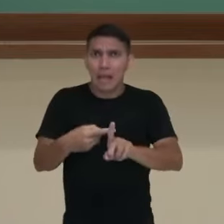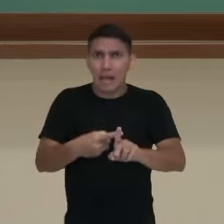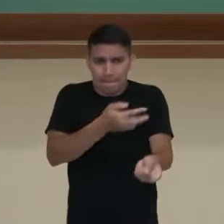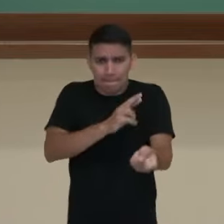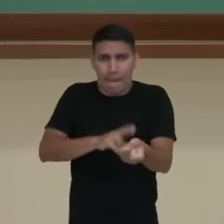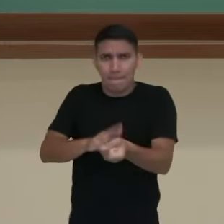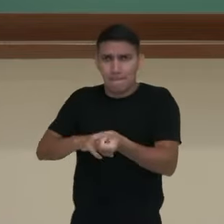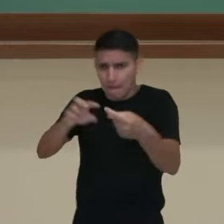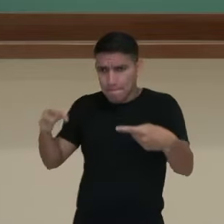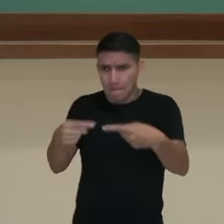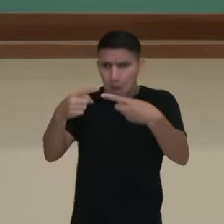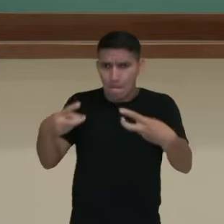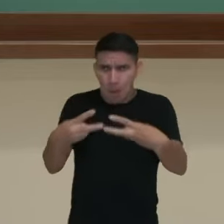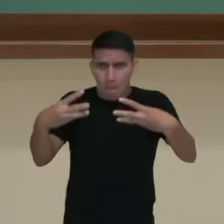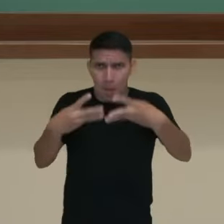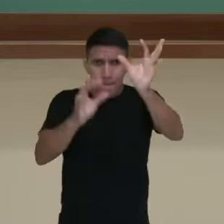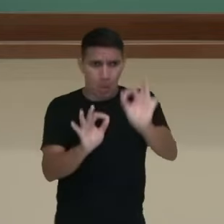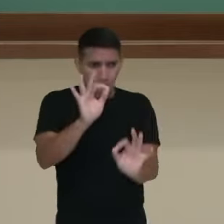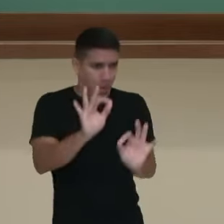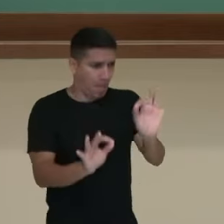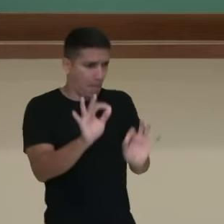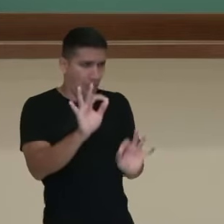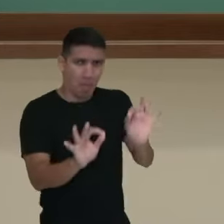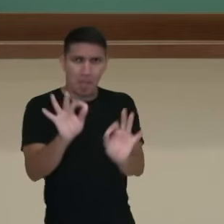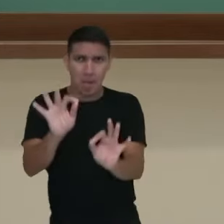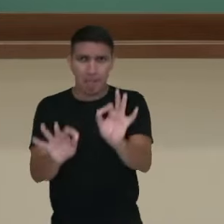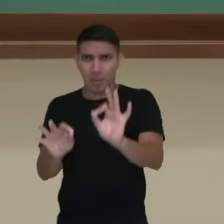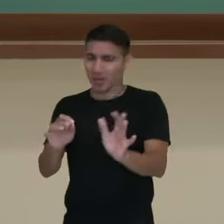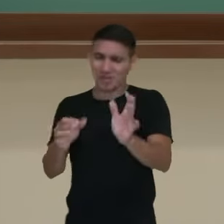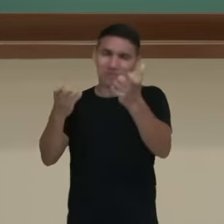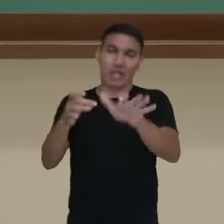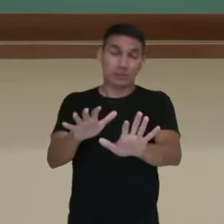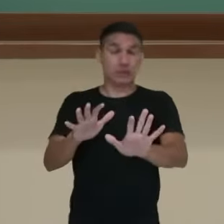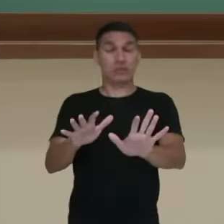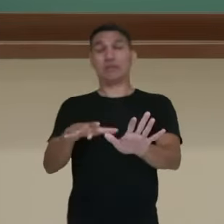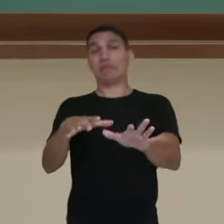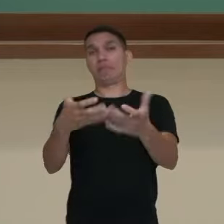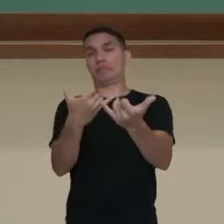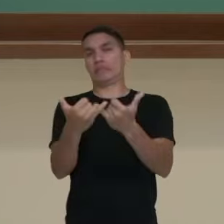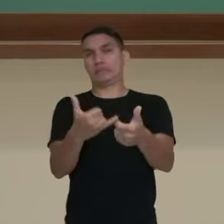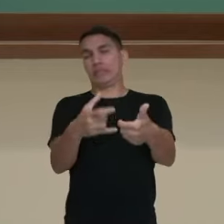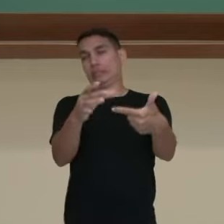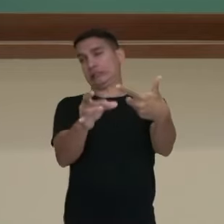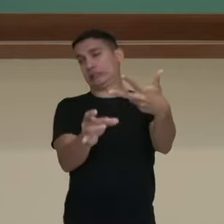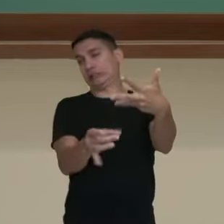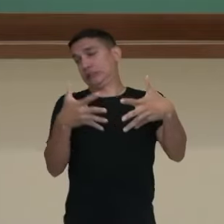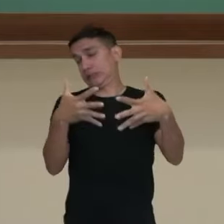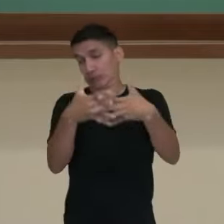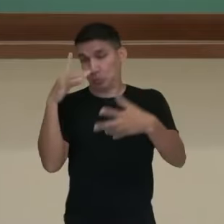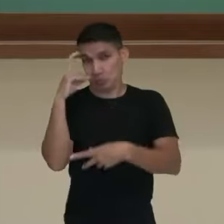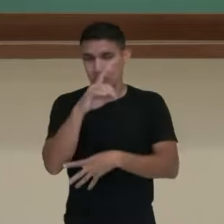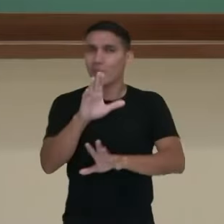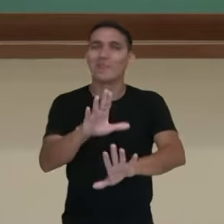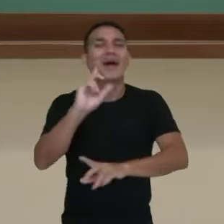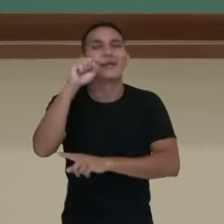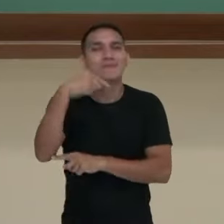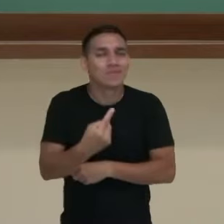ritmo, coordenando os meus movimentos, falando assim até parece bem difícil, tá? Mas depois que você começa